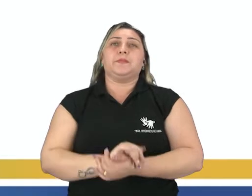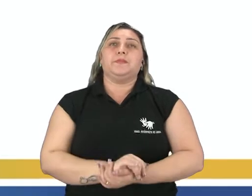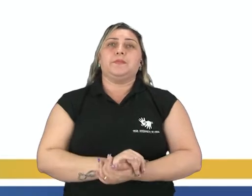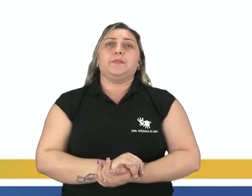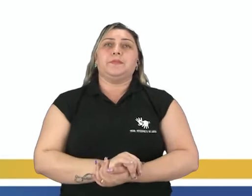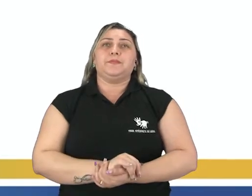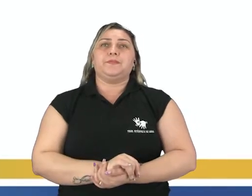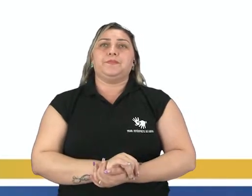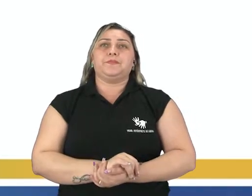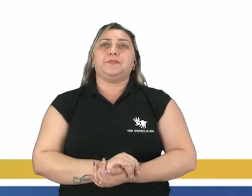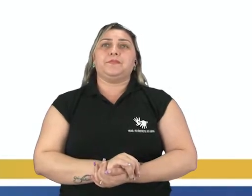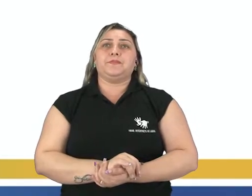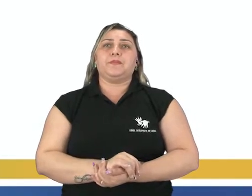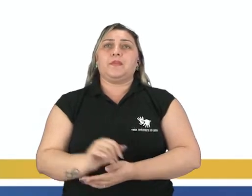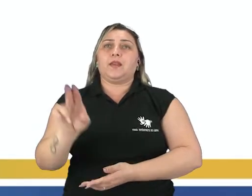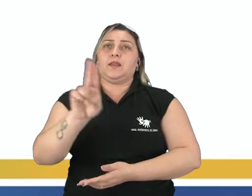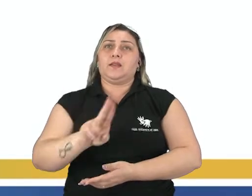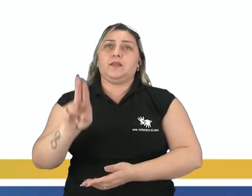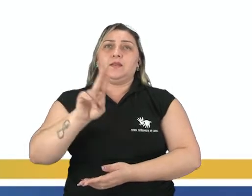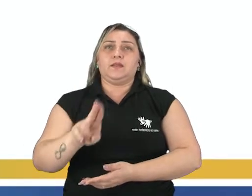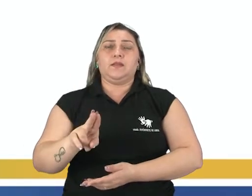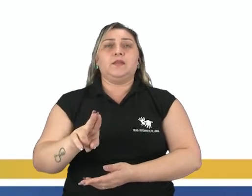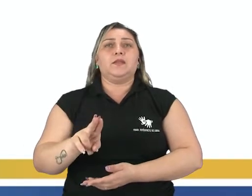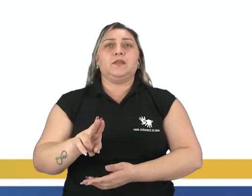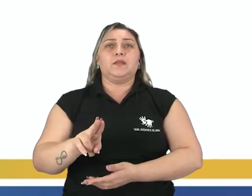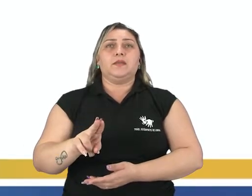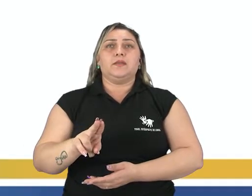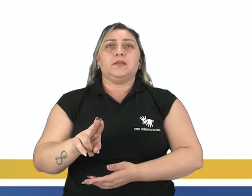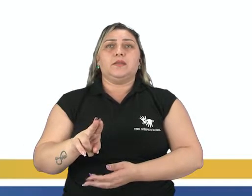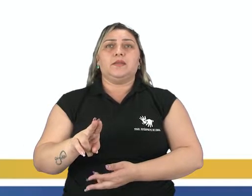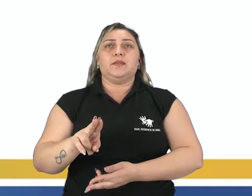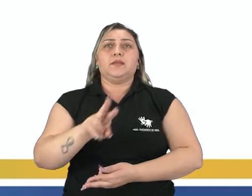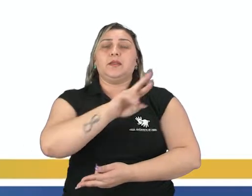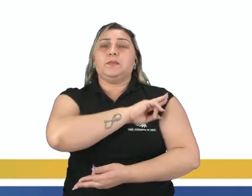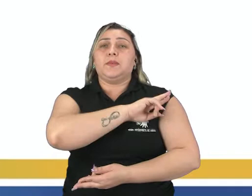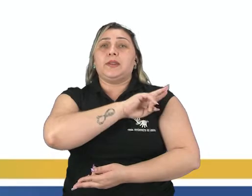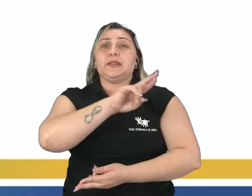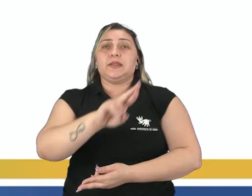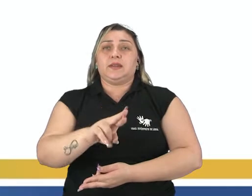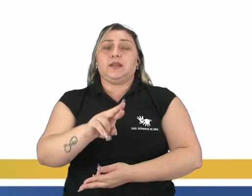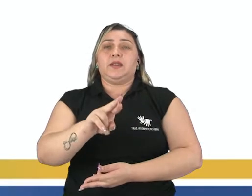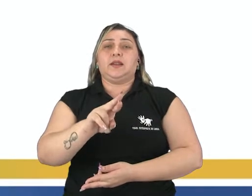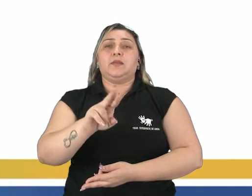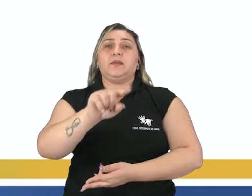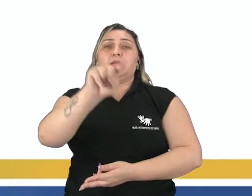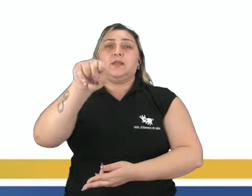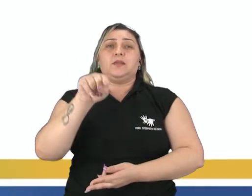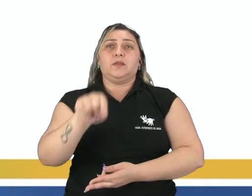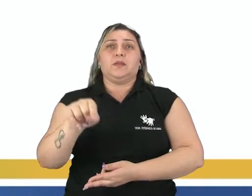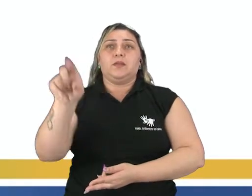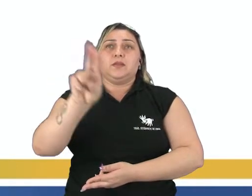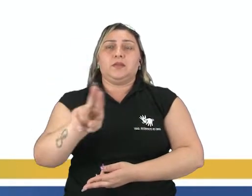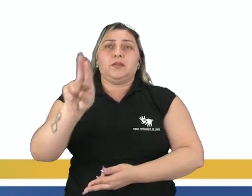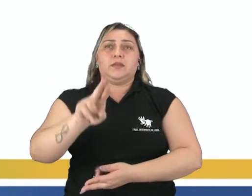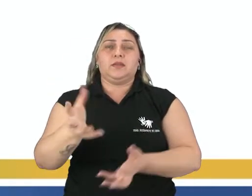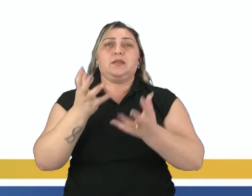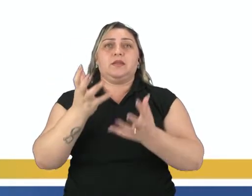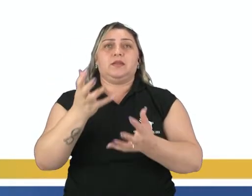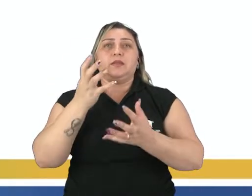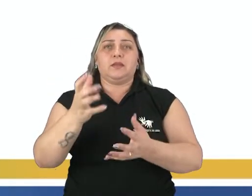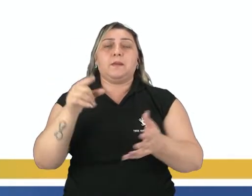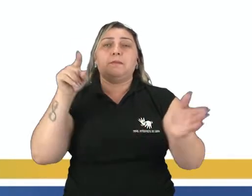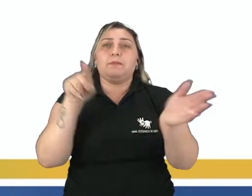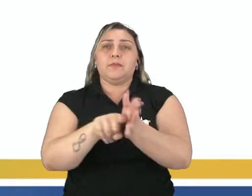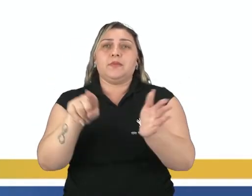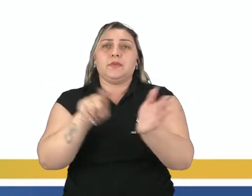de interrogação, ele é usado, né, com o símbolo que aparece para vocês e ele é utilizado quando queremos fazer